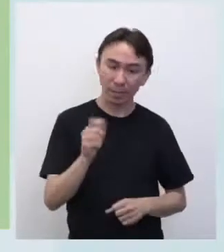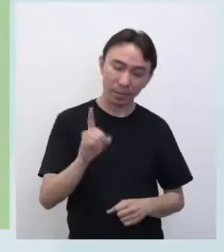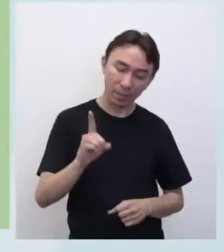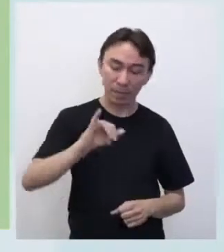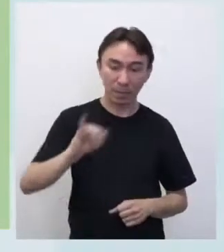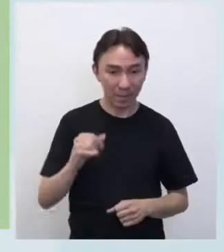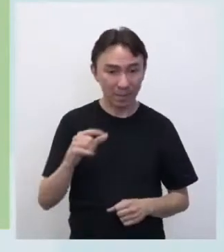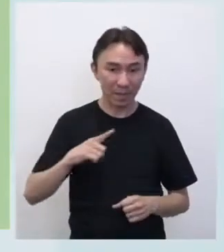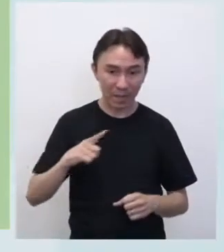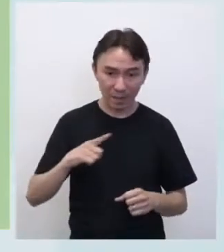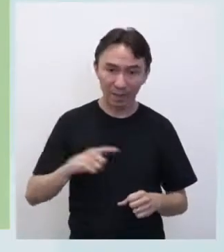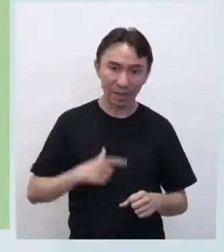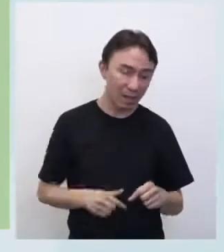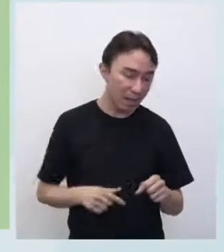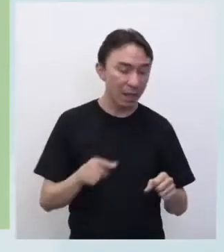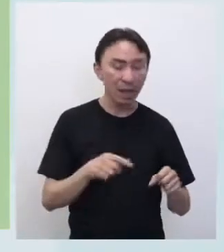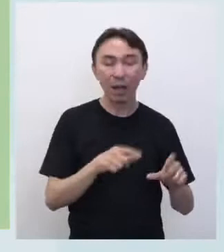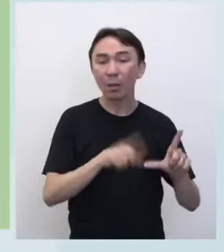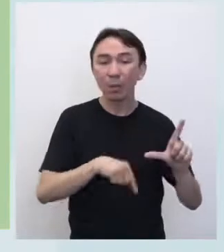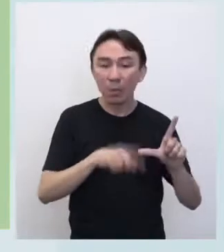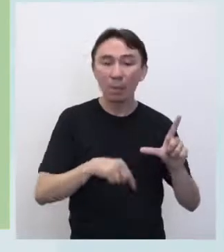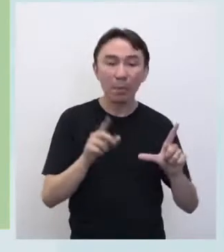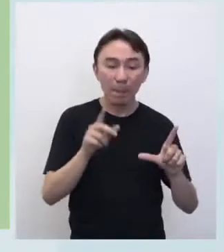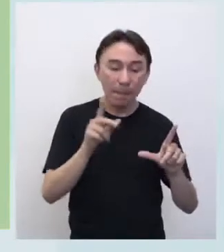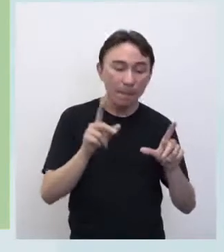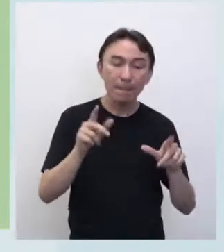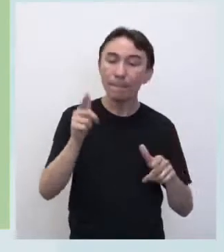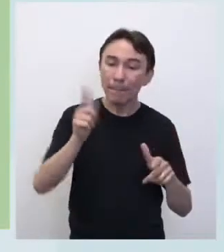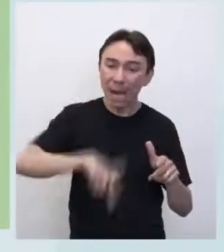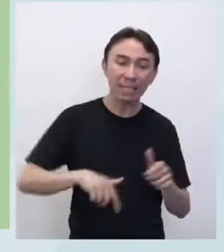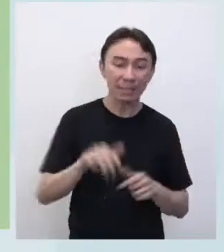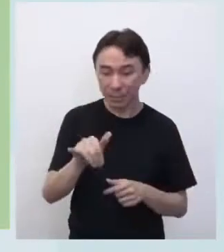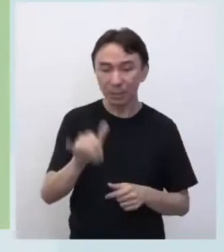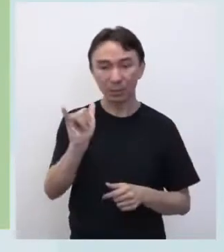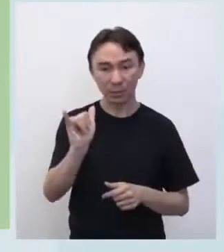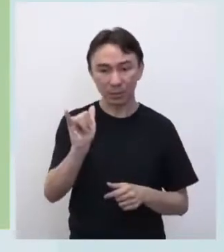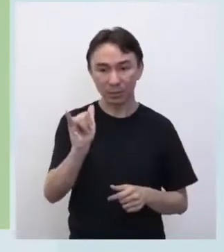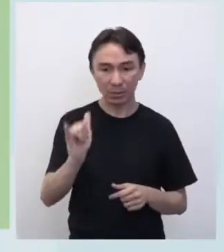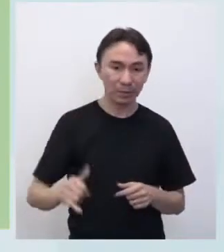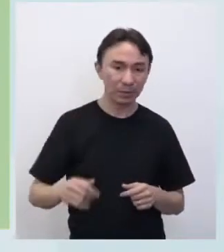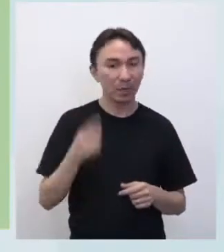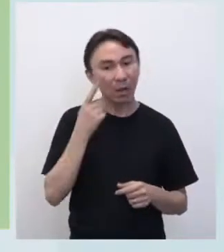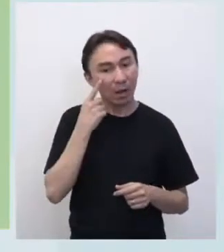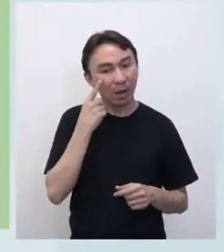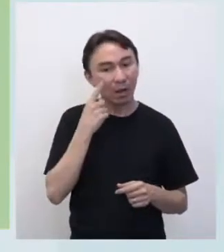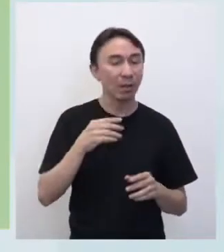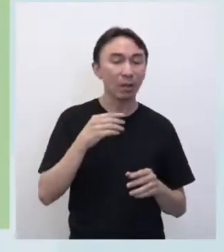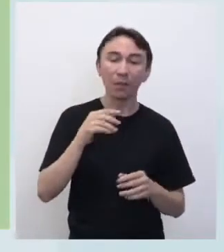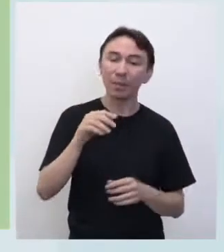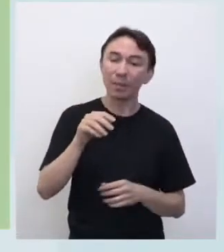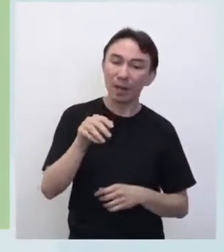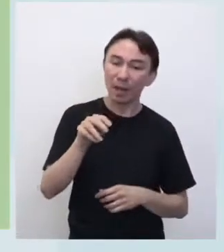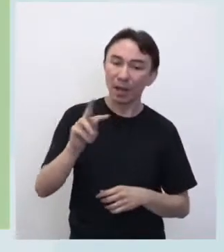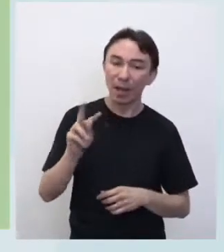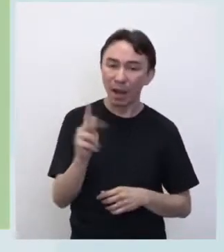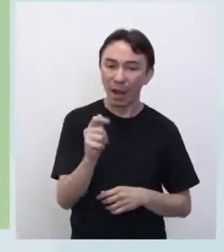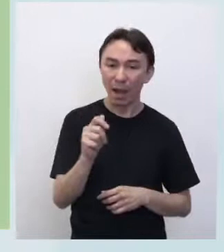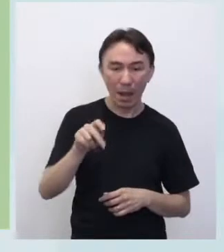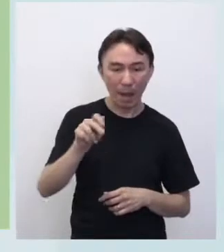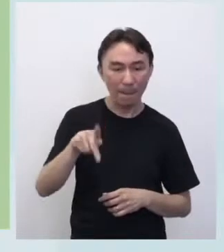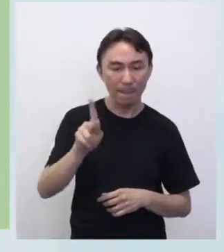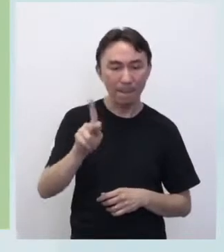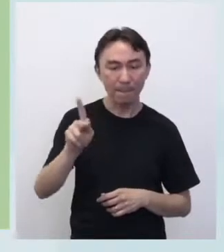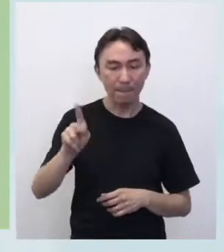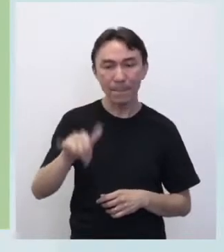mais Y, corta-se o Y e acrescenta IER. Por exemplo, happy, que fica happier, né?